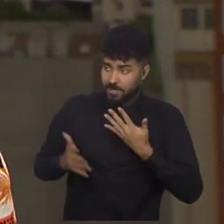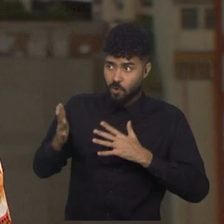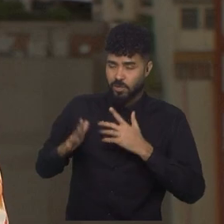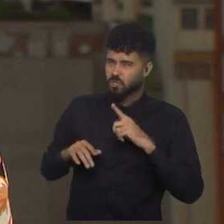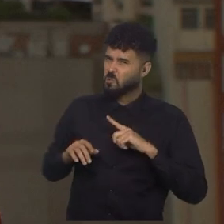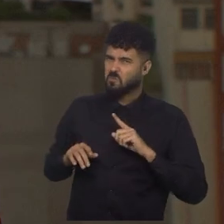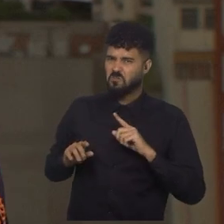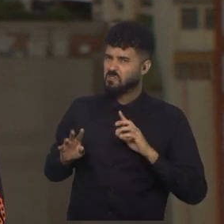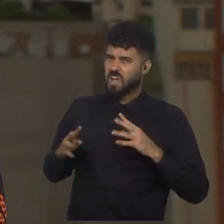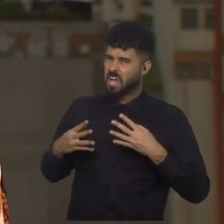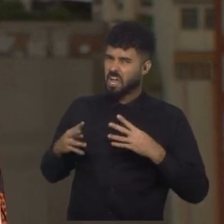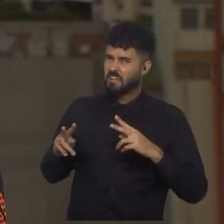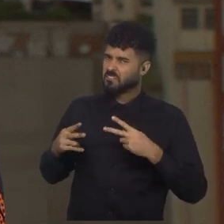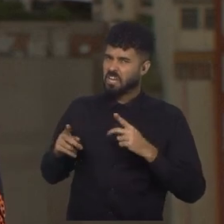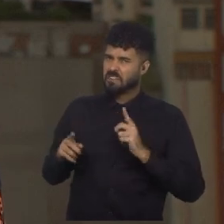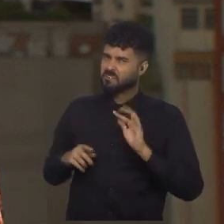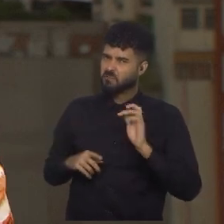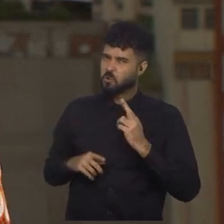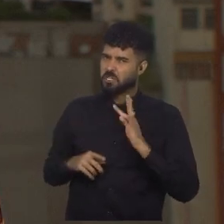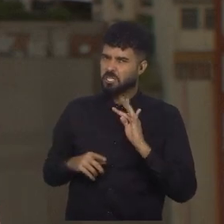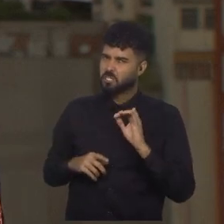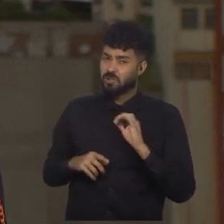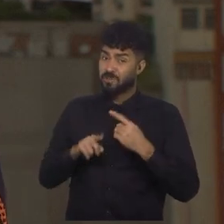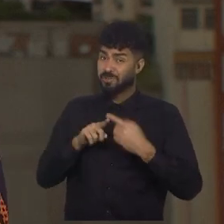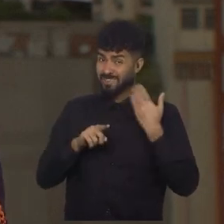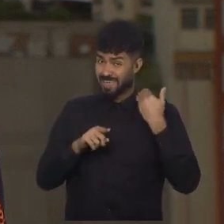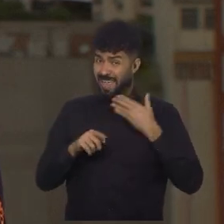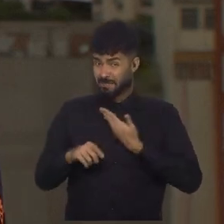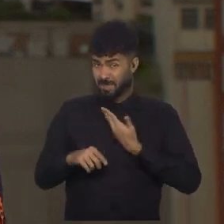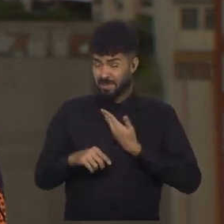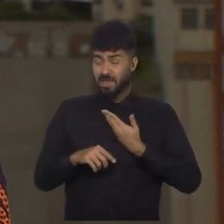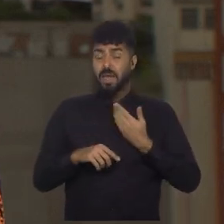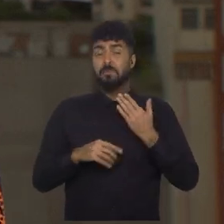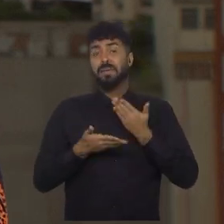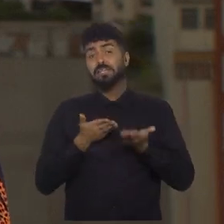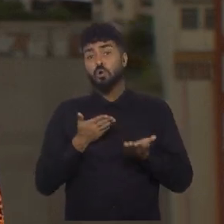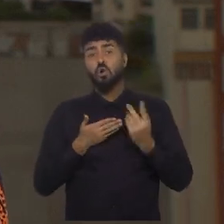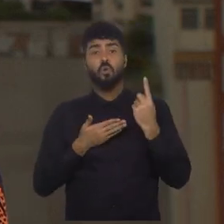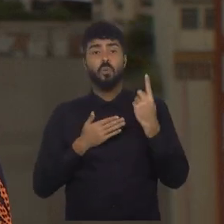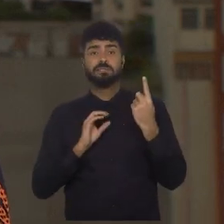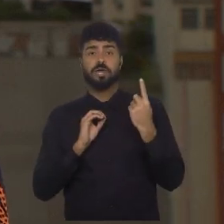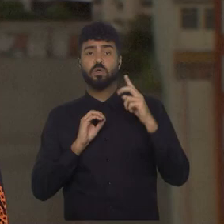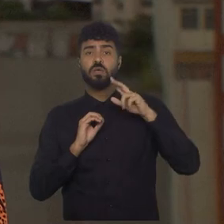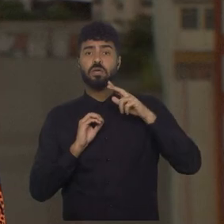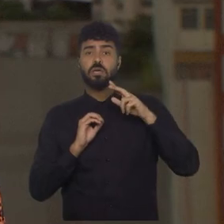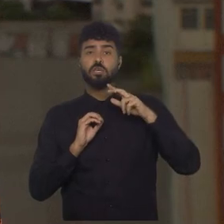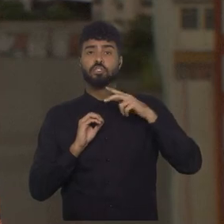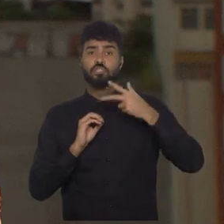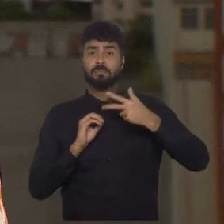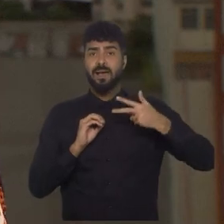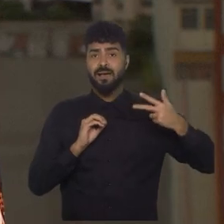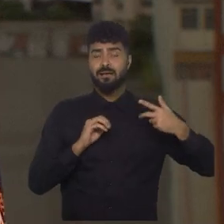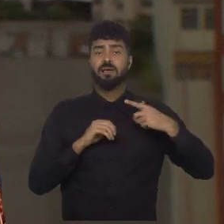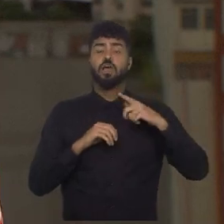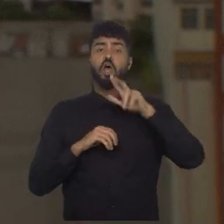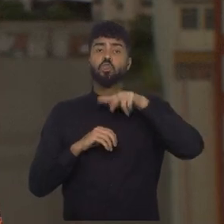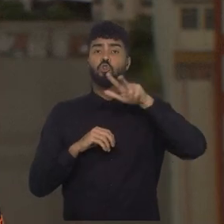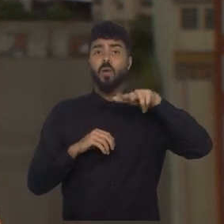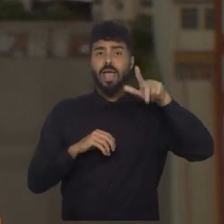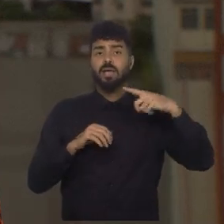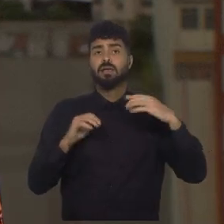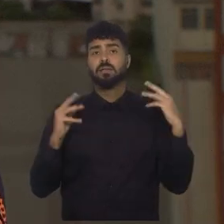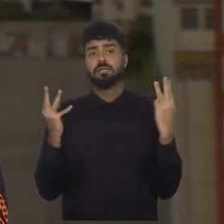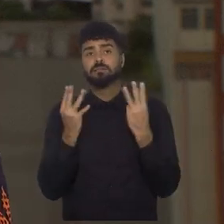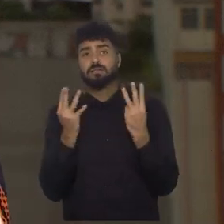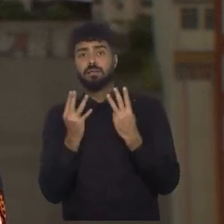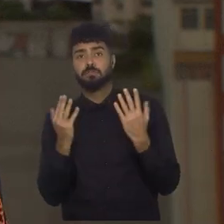venha com tanto favoritismo assim, porque ela perdeu de 1-0 para a Dinamarca, empatou com a Noruega em 3-3. Então, assim,